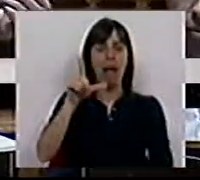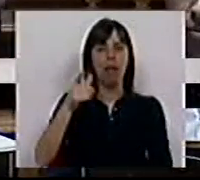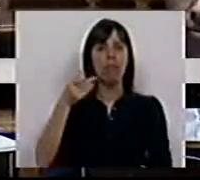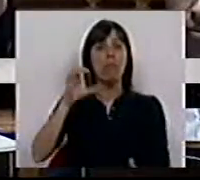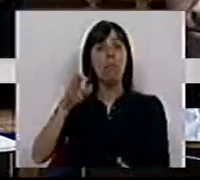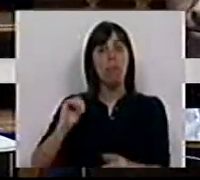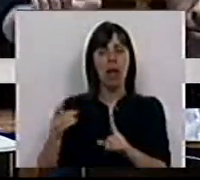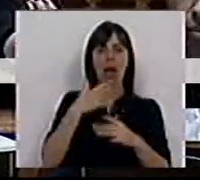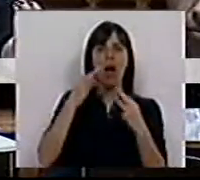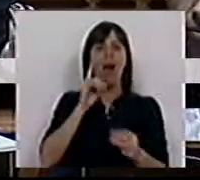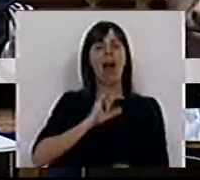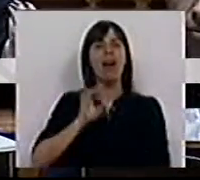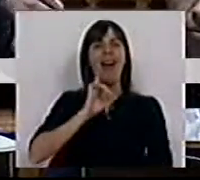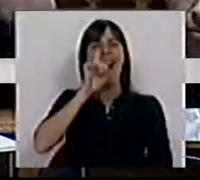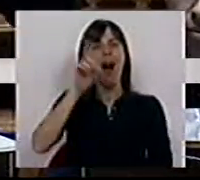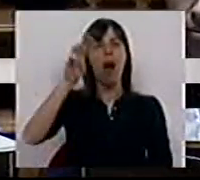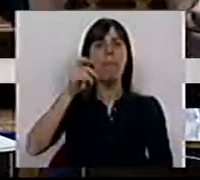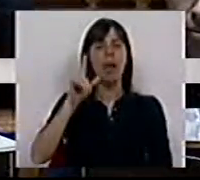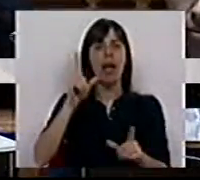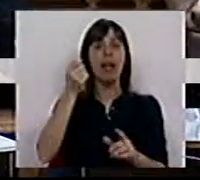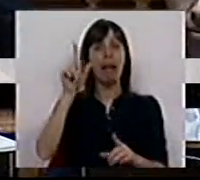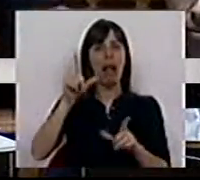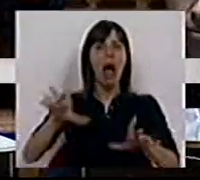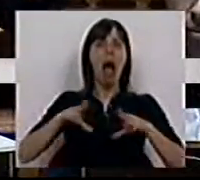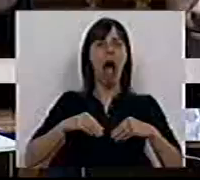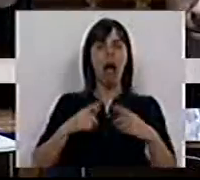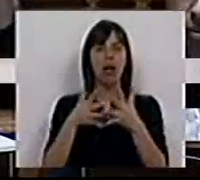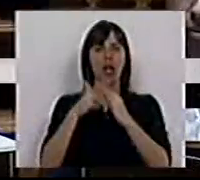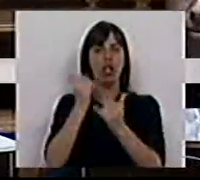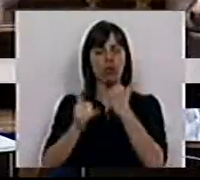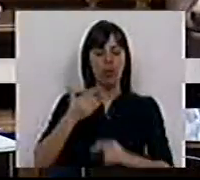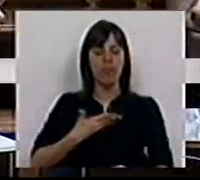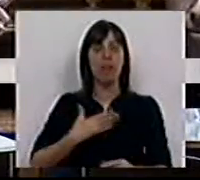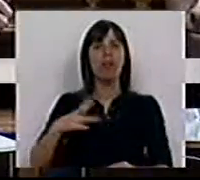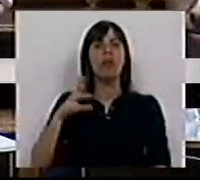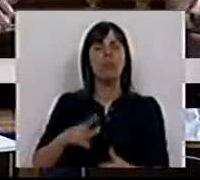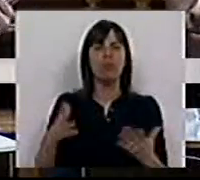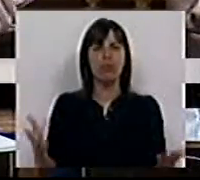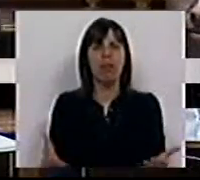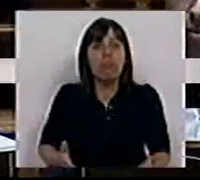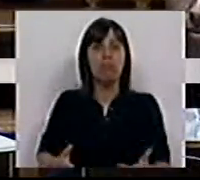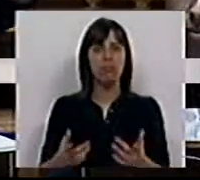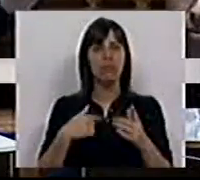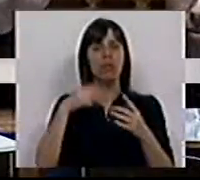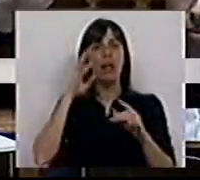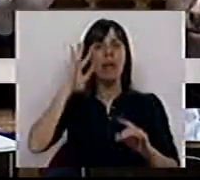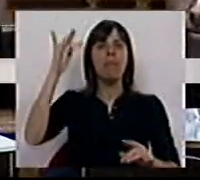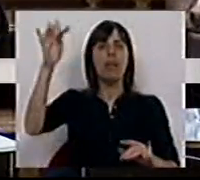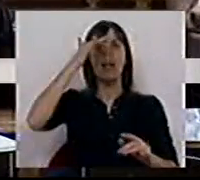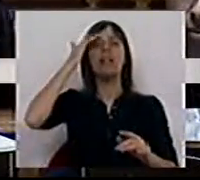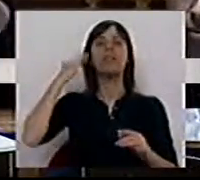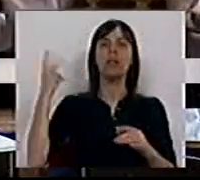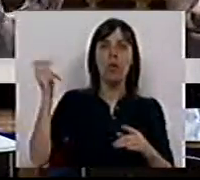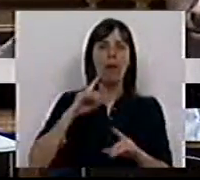PS passa por convencer a Sra. Merkel a aceitar uma reestruturação da dívida portuguesa, coisa que nem miragem apareceu